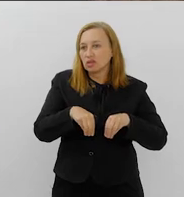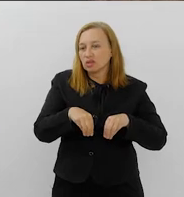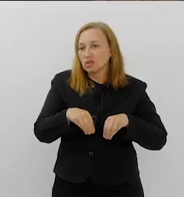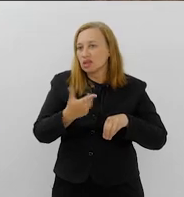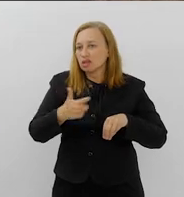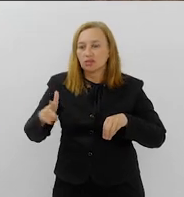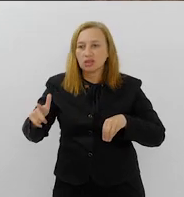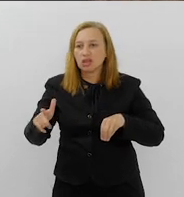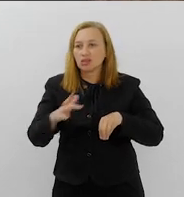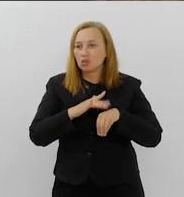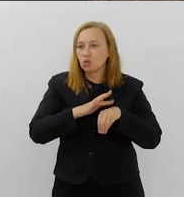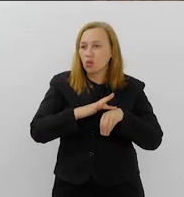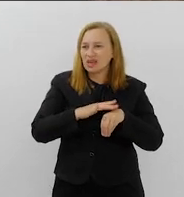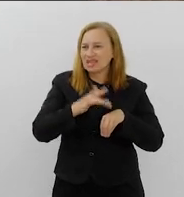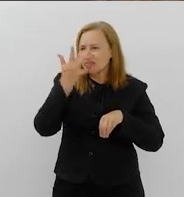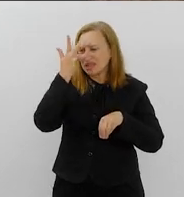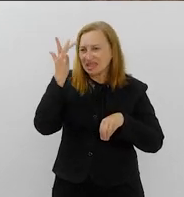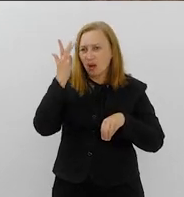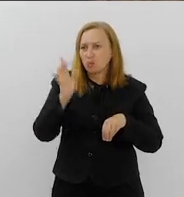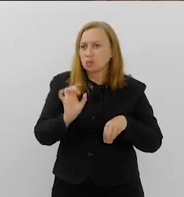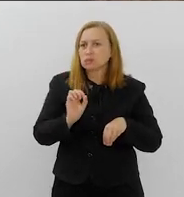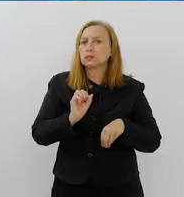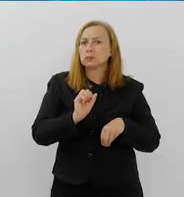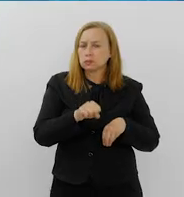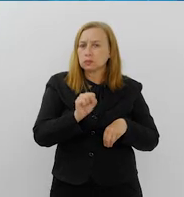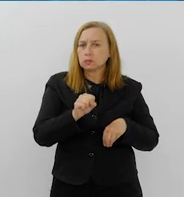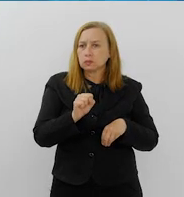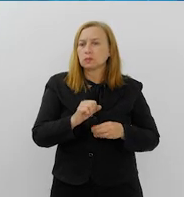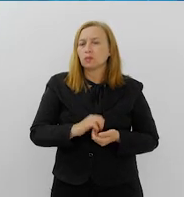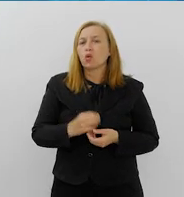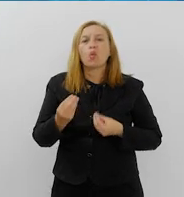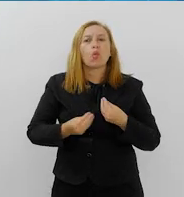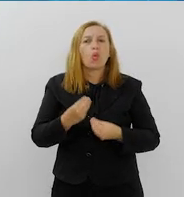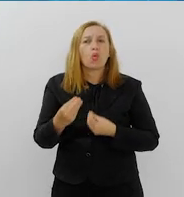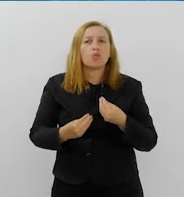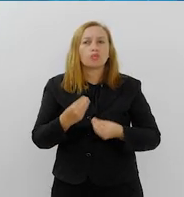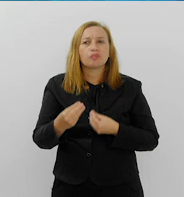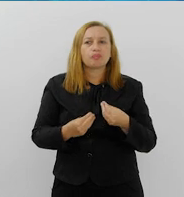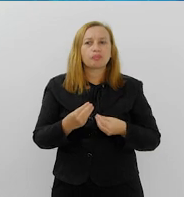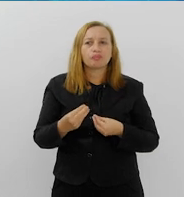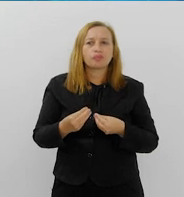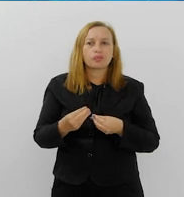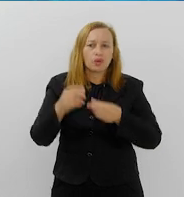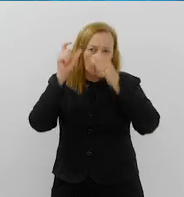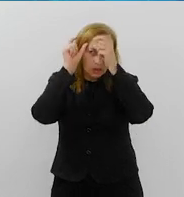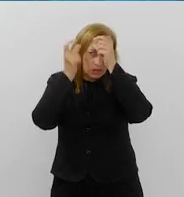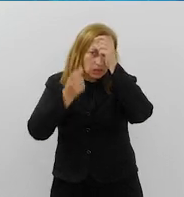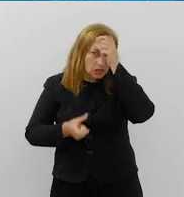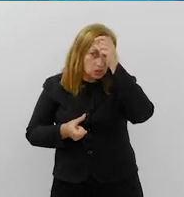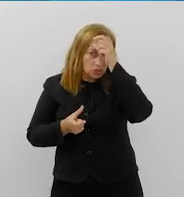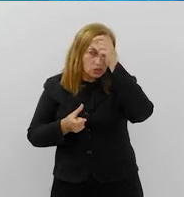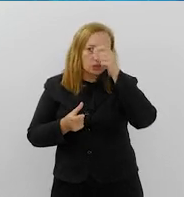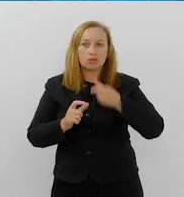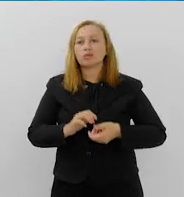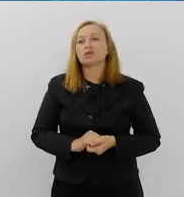ter uma doença mental, digamos assim. Com certeza, De que tá? forma? É,